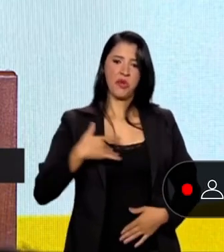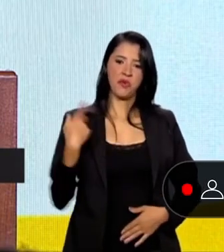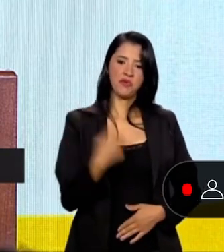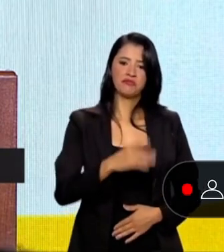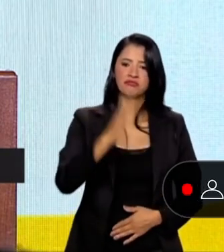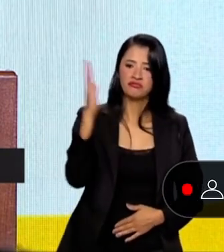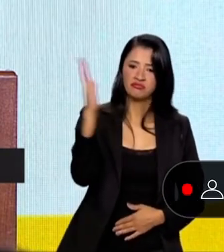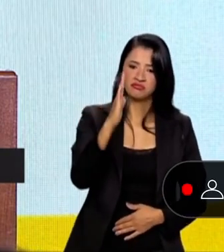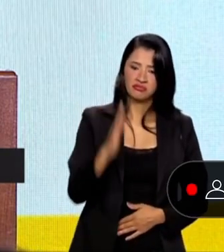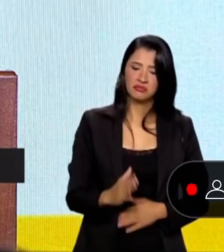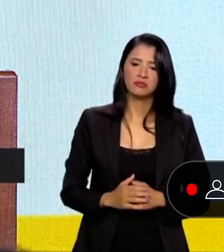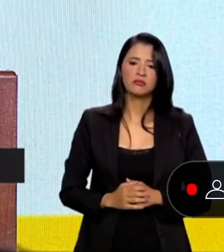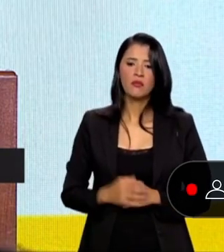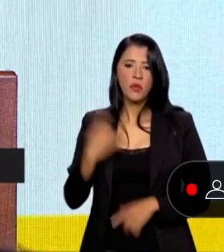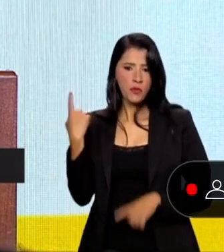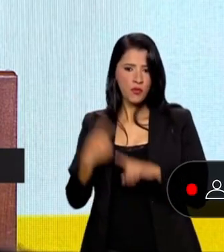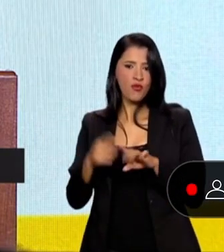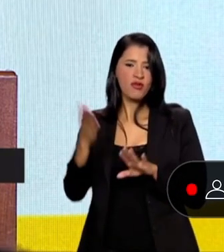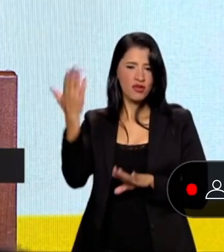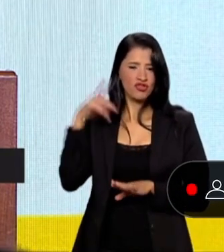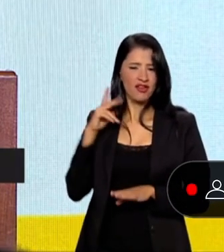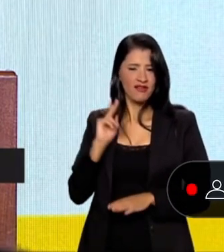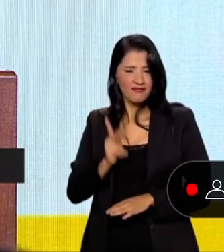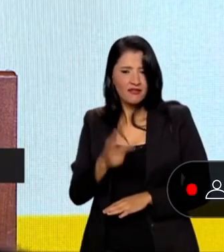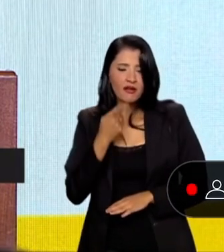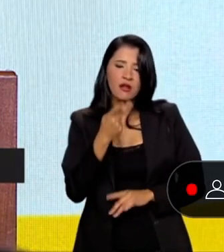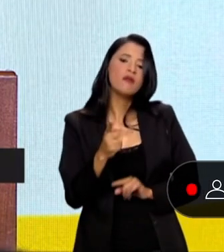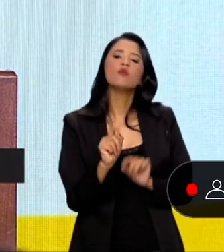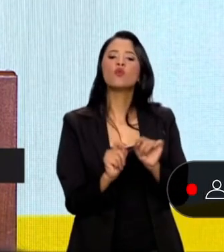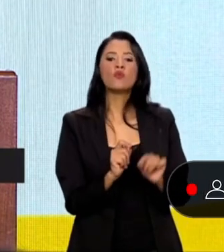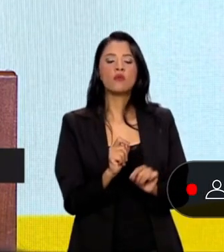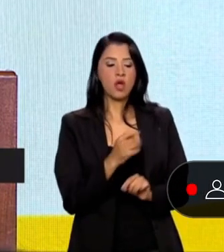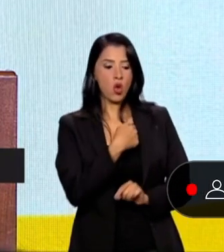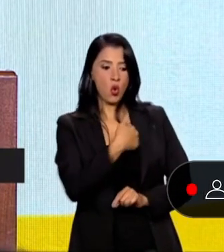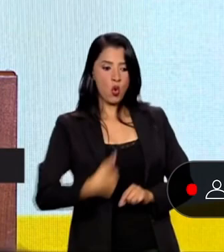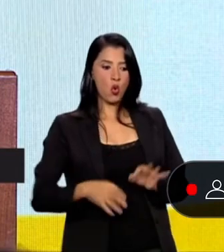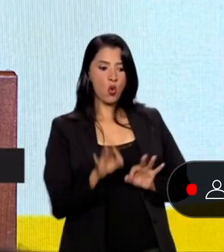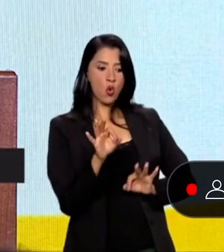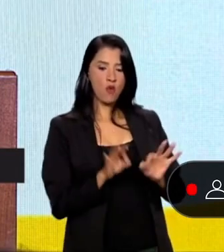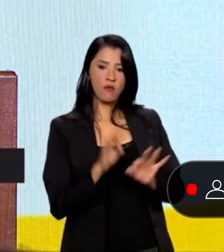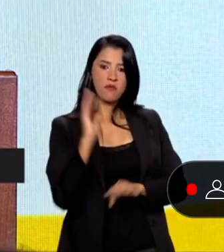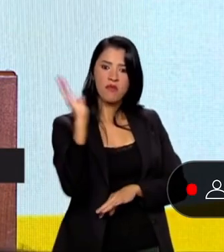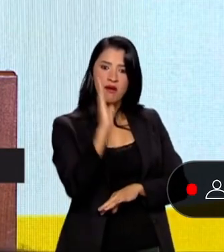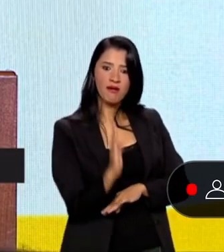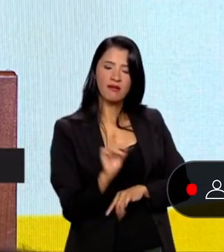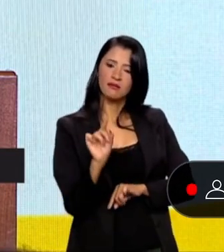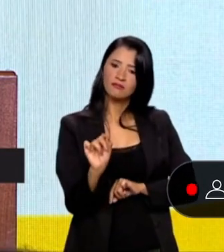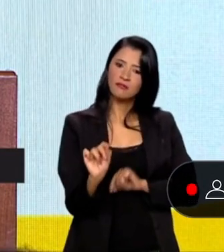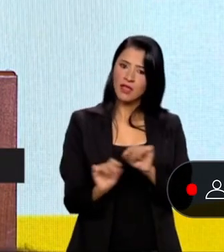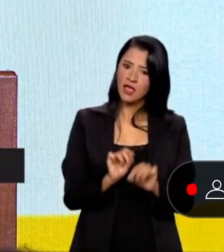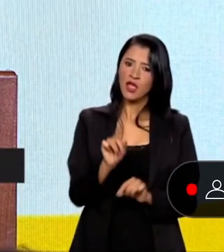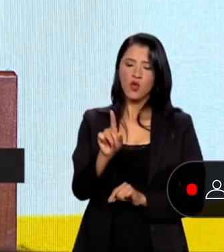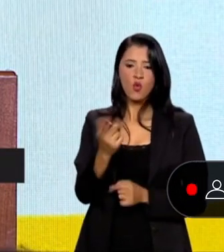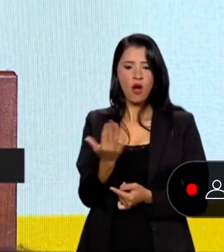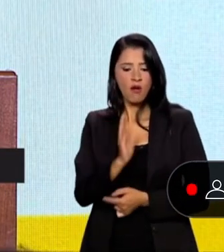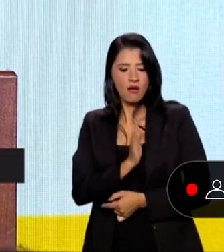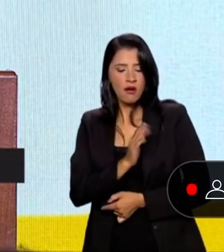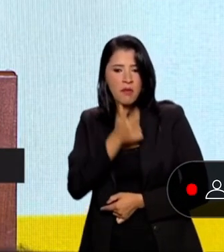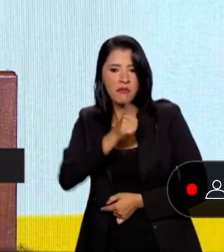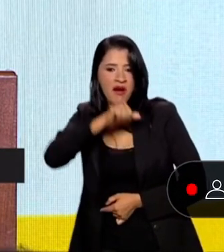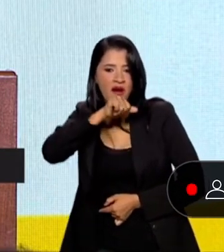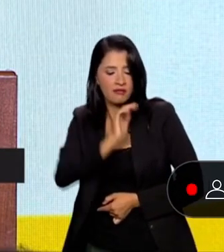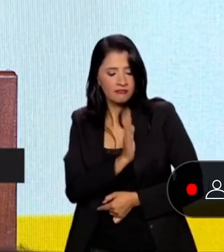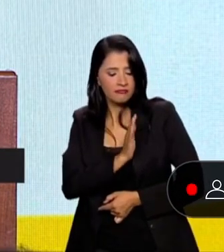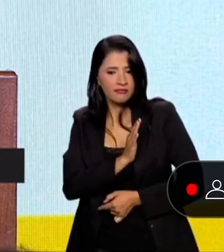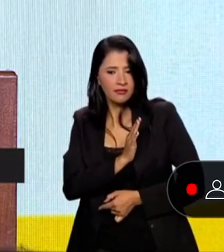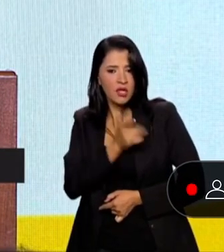país. Porque, como eu dizia sempre, que governar um país é como o coração de mãe.